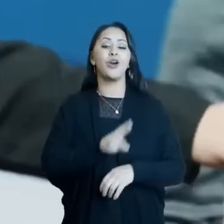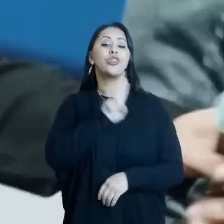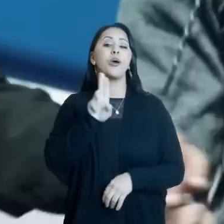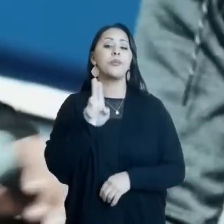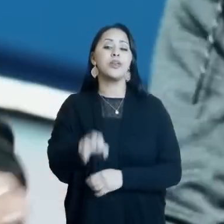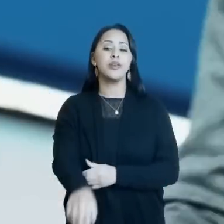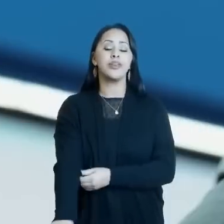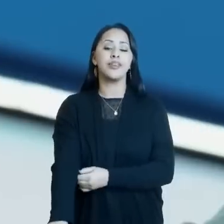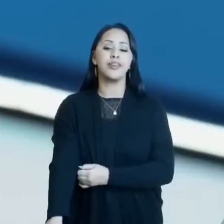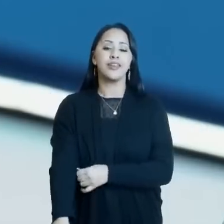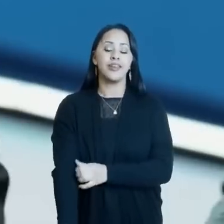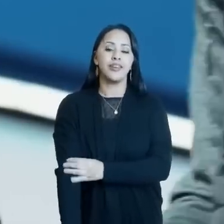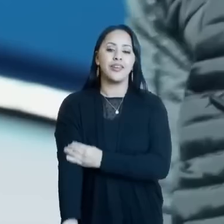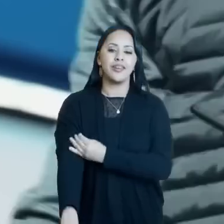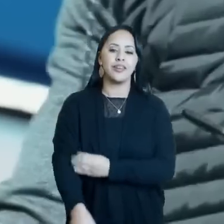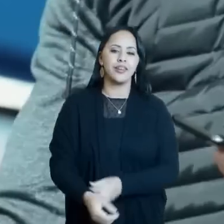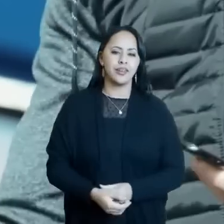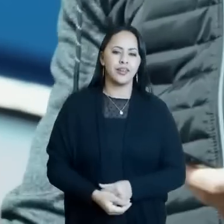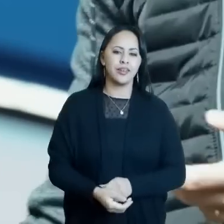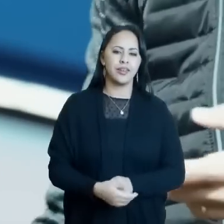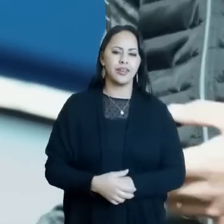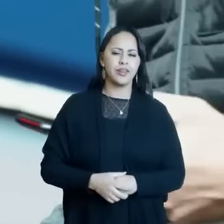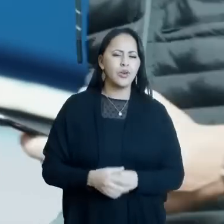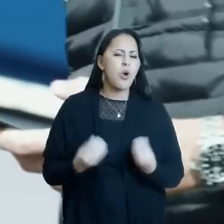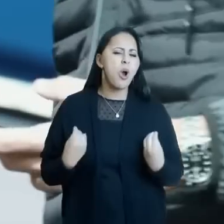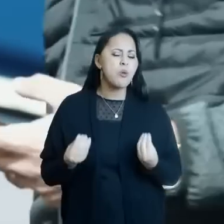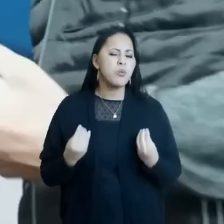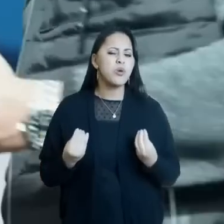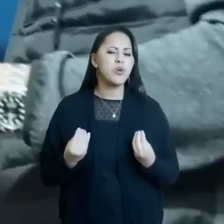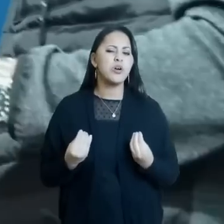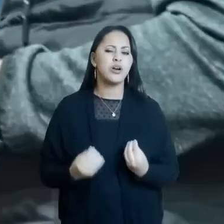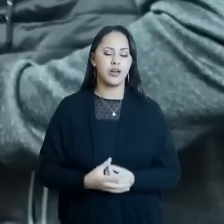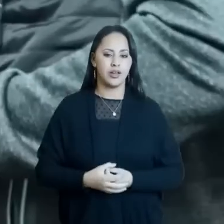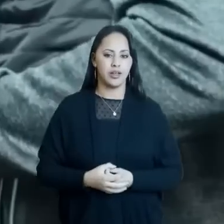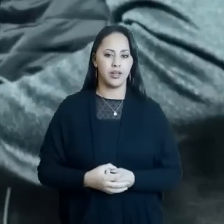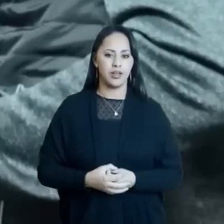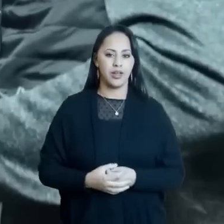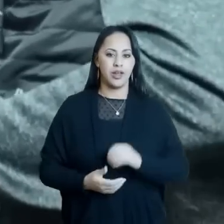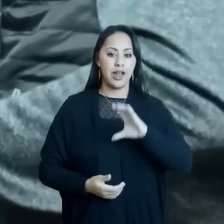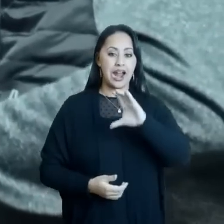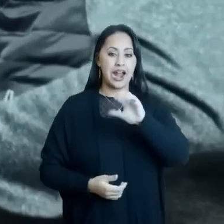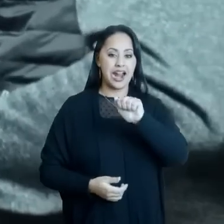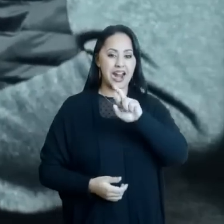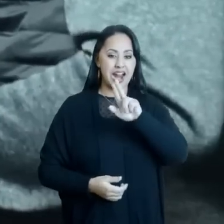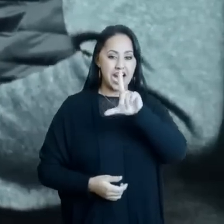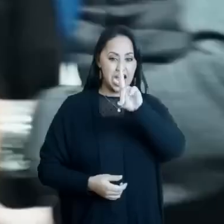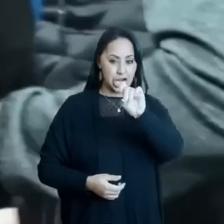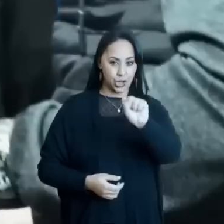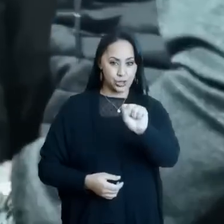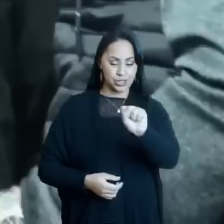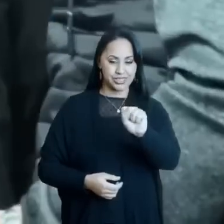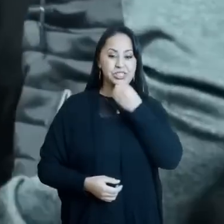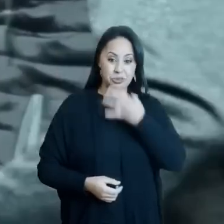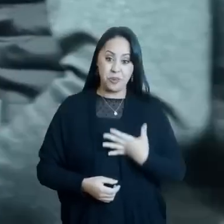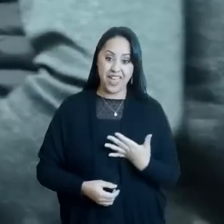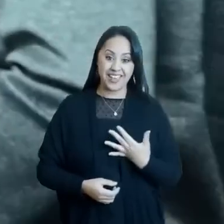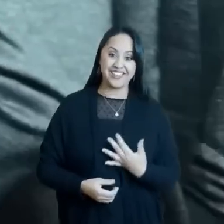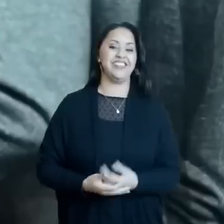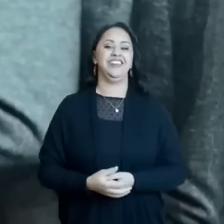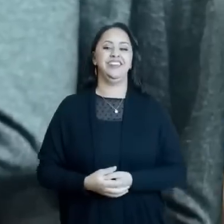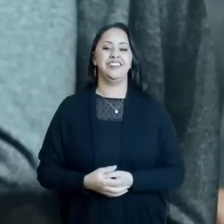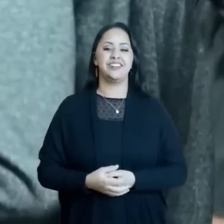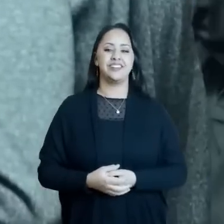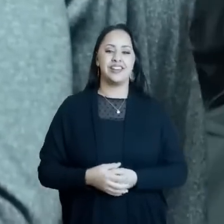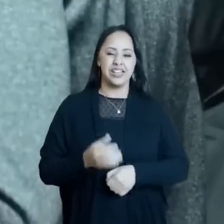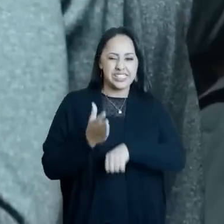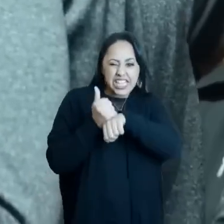nome? Carlos Rocha. Como? Carlos Rocha. E aí, Carlos, tudo bem? Tá acompanhando aí